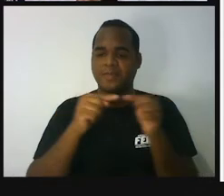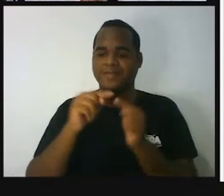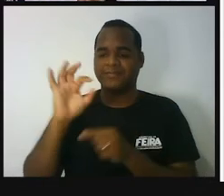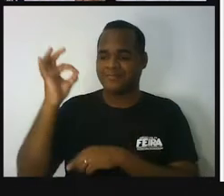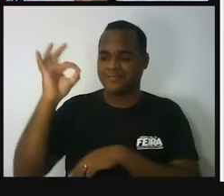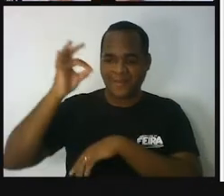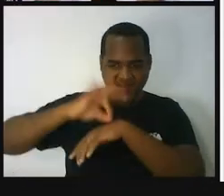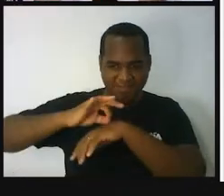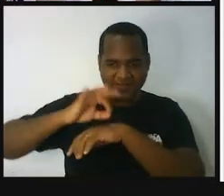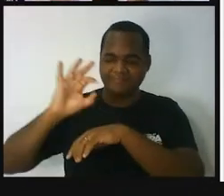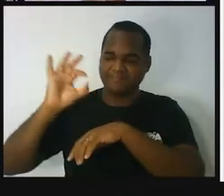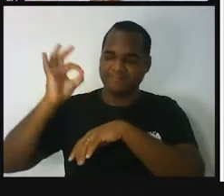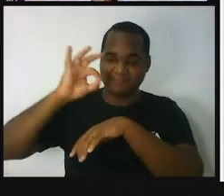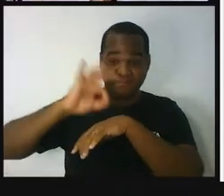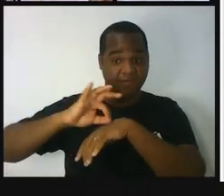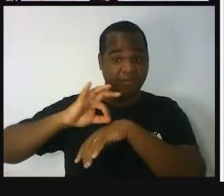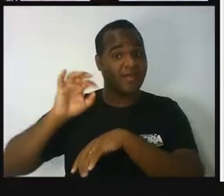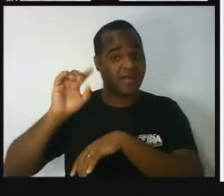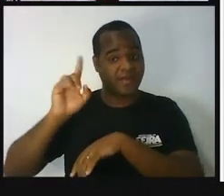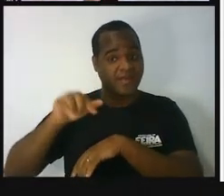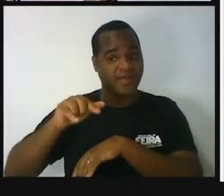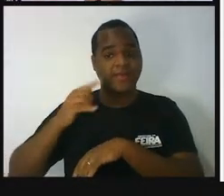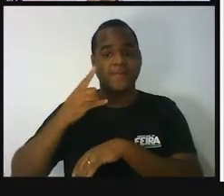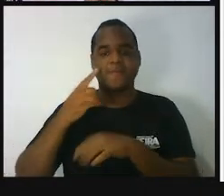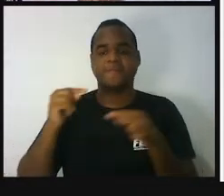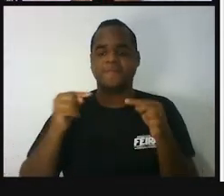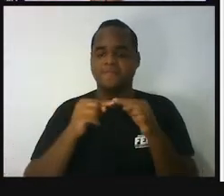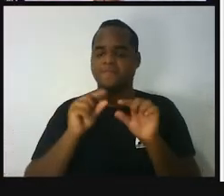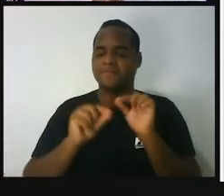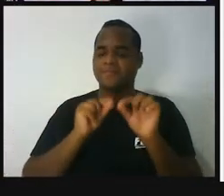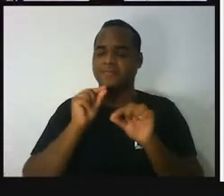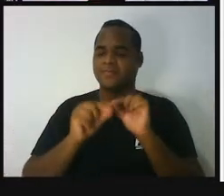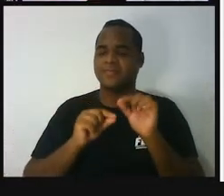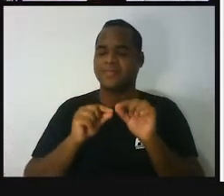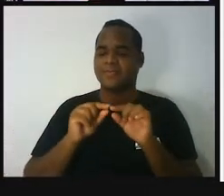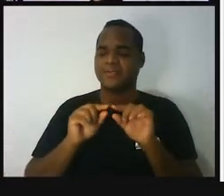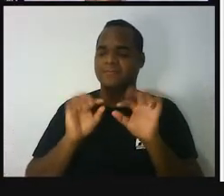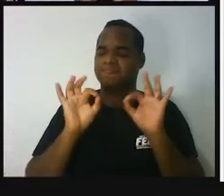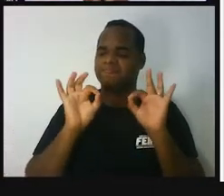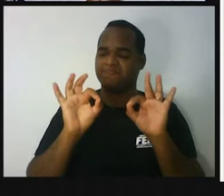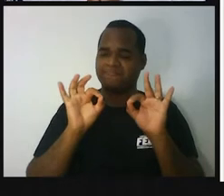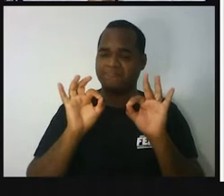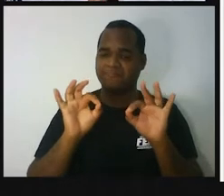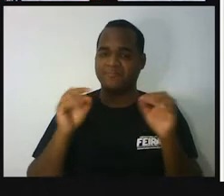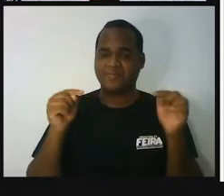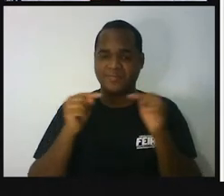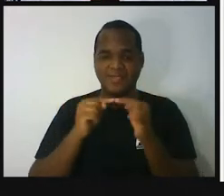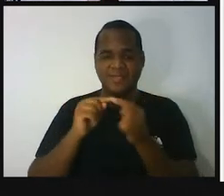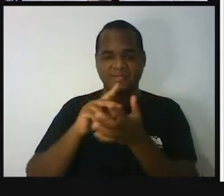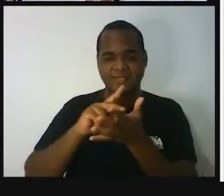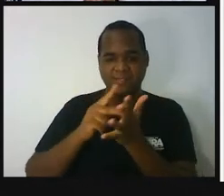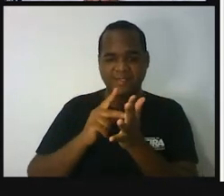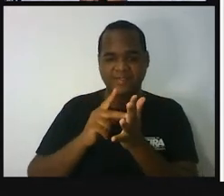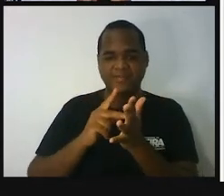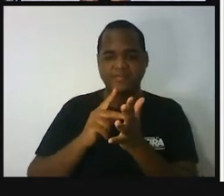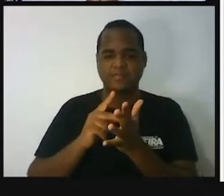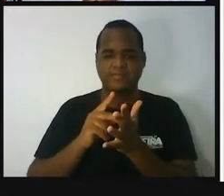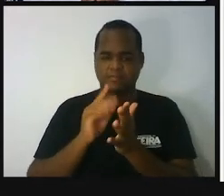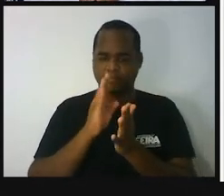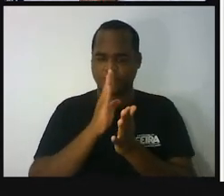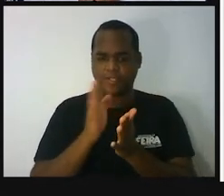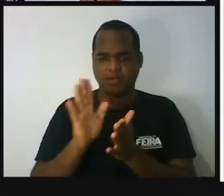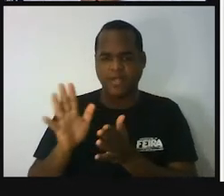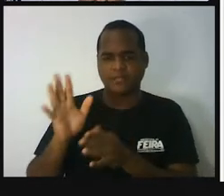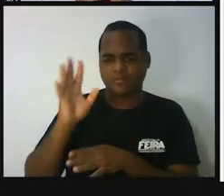abelha, tá? A abelha, ela é uma fantástica geômetra. Você já parou